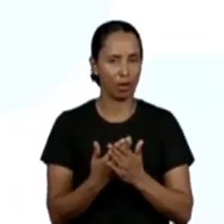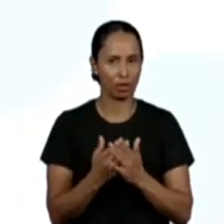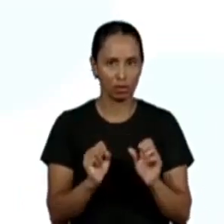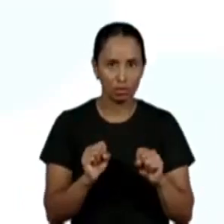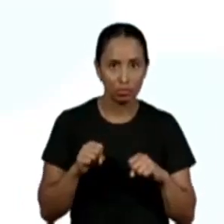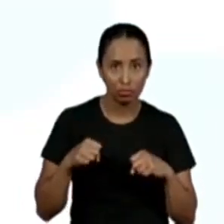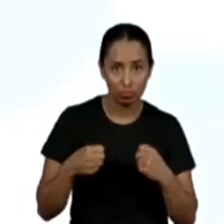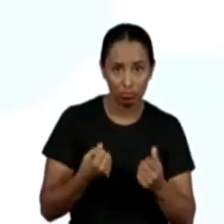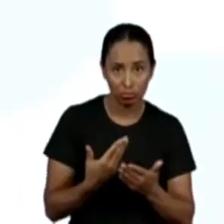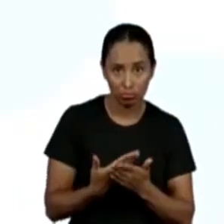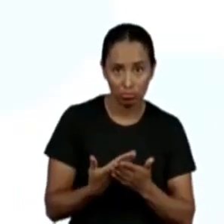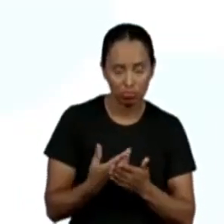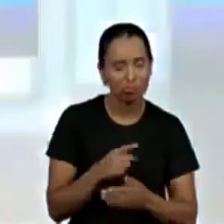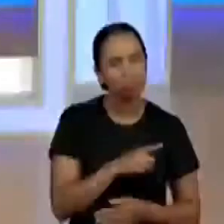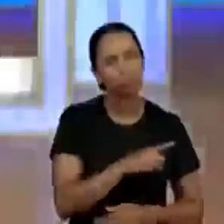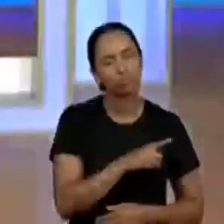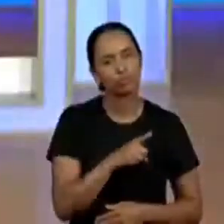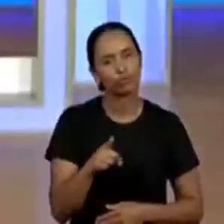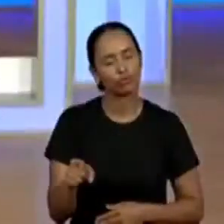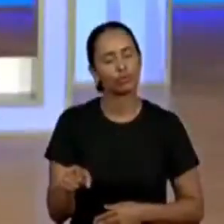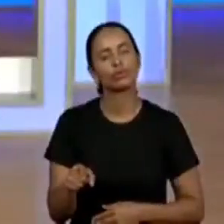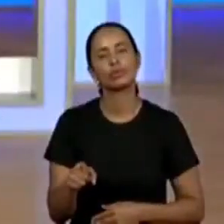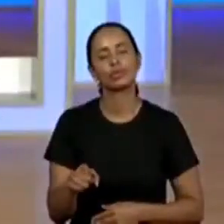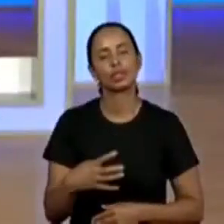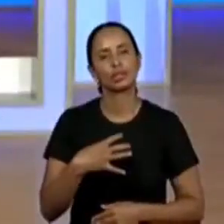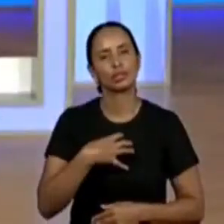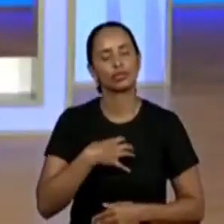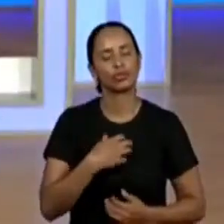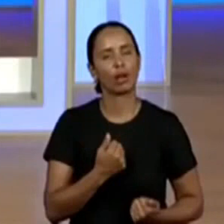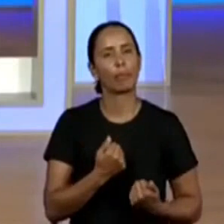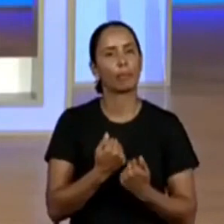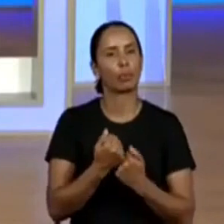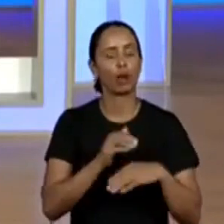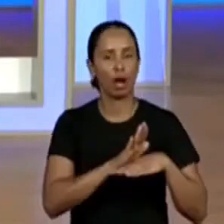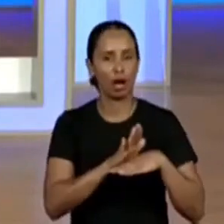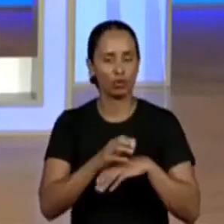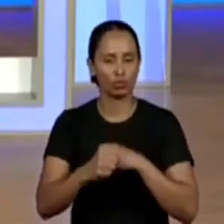tenta sanar todas as suas dúvidas e iniciar esse 2022